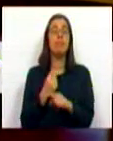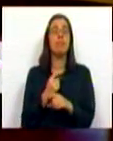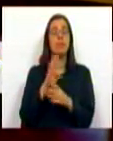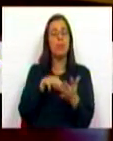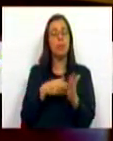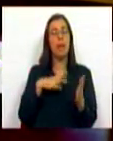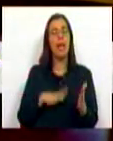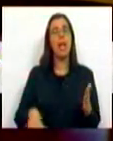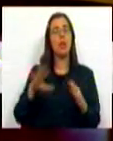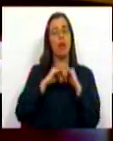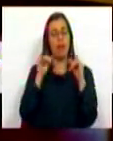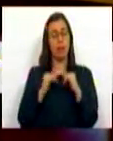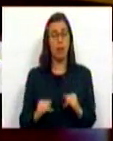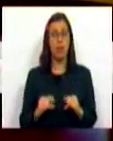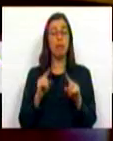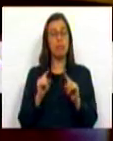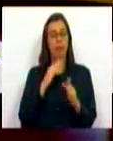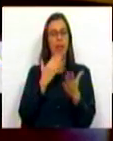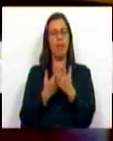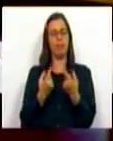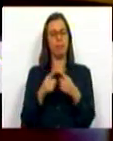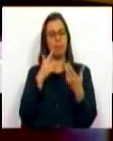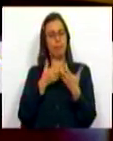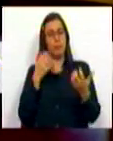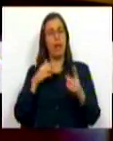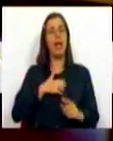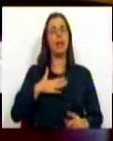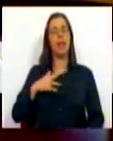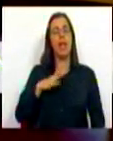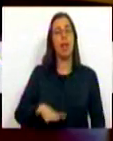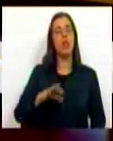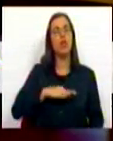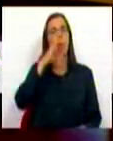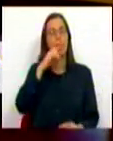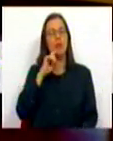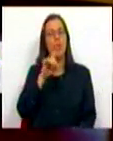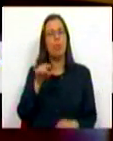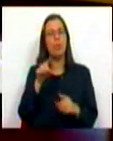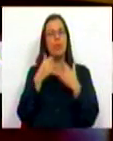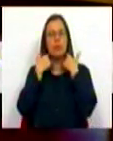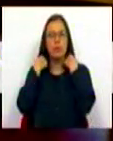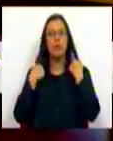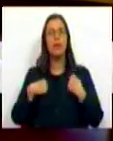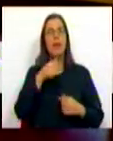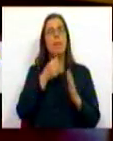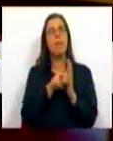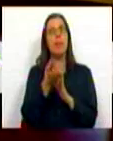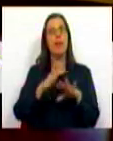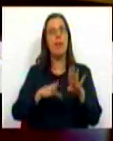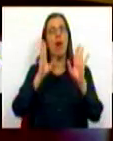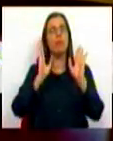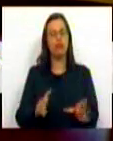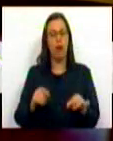no plano nacional e internacional, contribuindo para a distinção e afirmação da entidade nacional. Sr. Ministro, pergunto-lhe, que medidas foram desenvolvidas já este